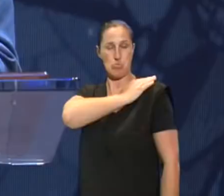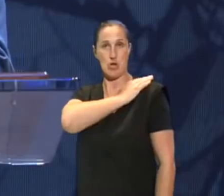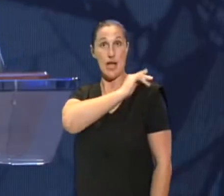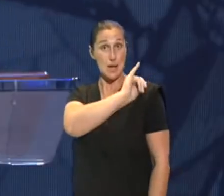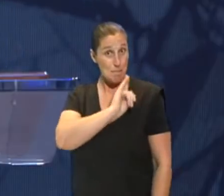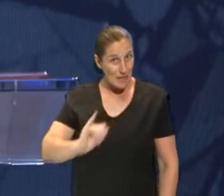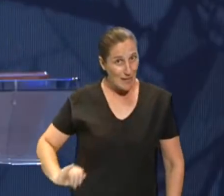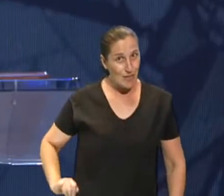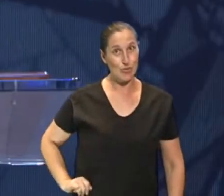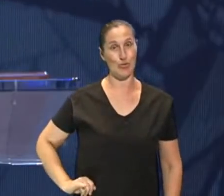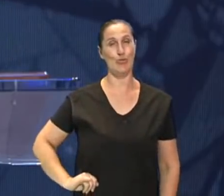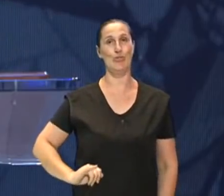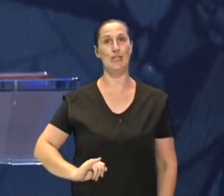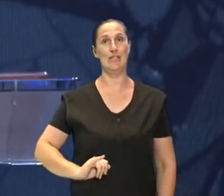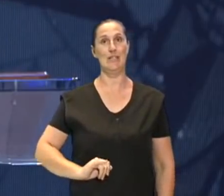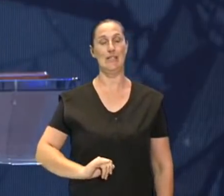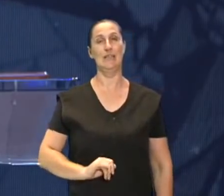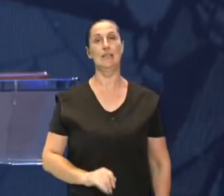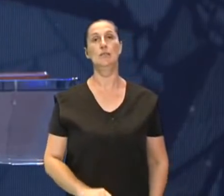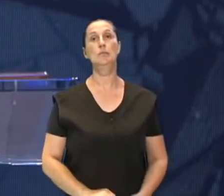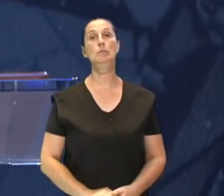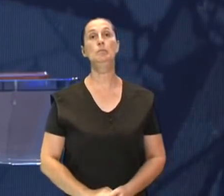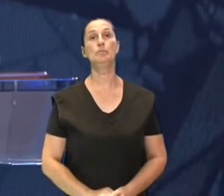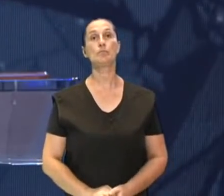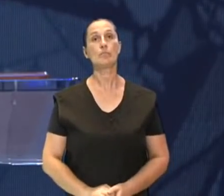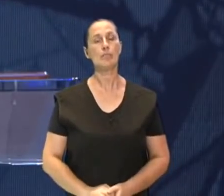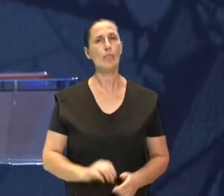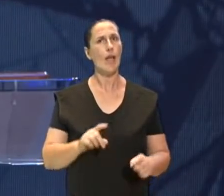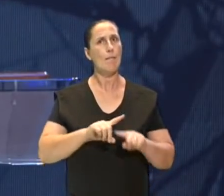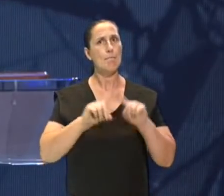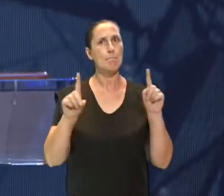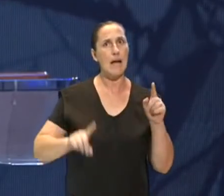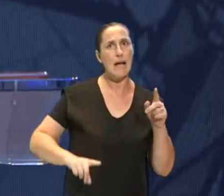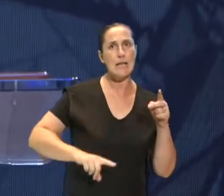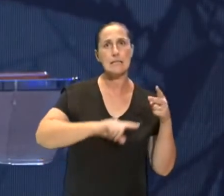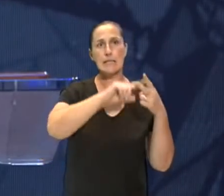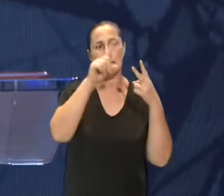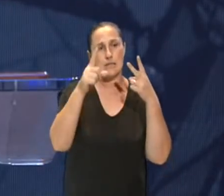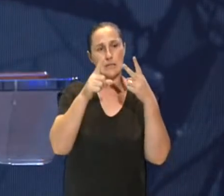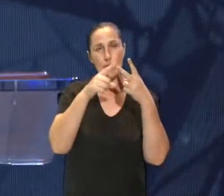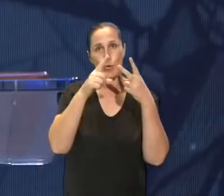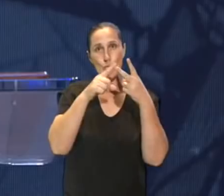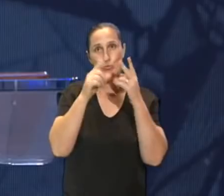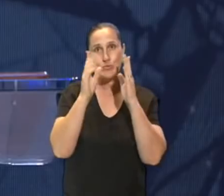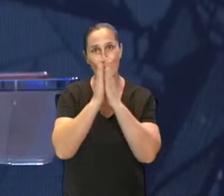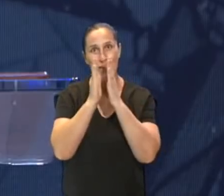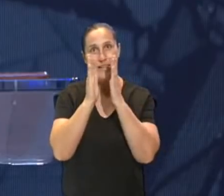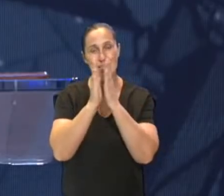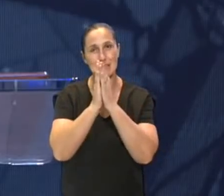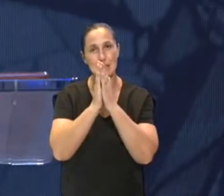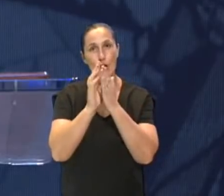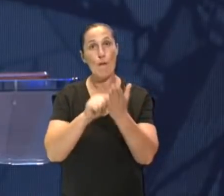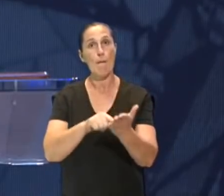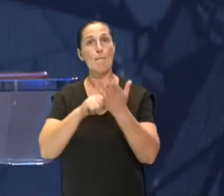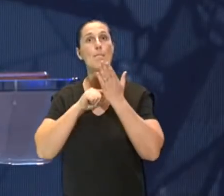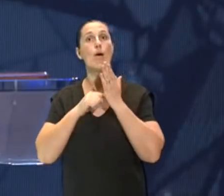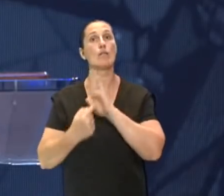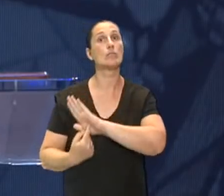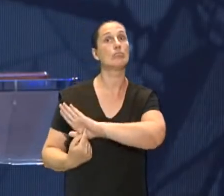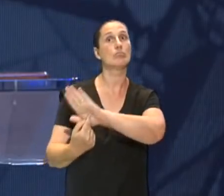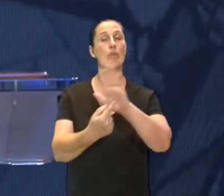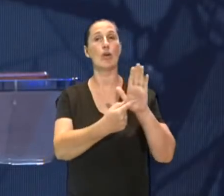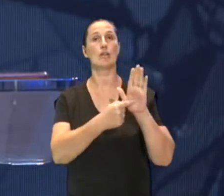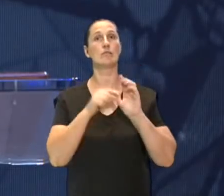imperador assírio Senaqueribe. Mas essa segunda oração, ela traz